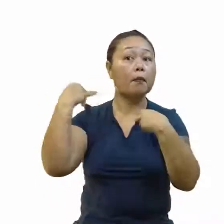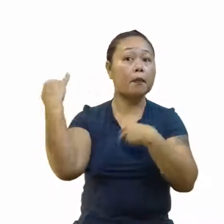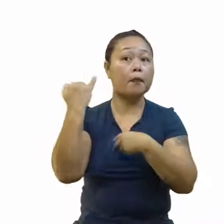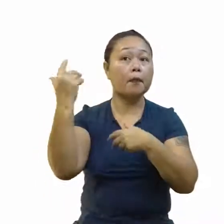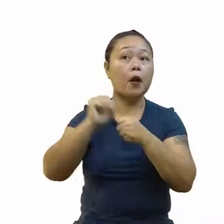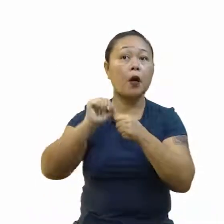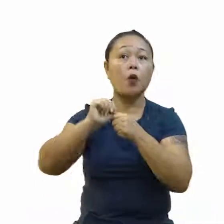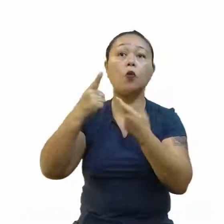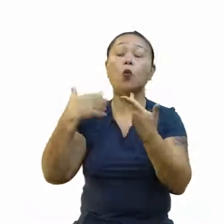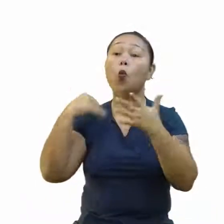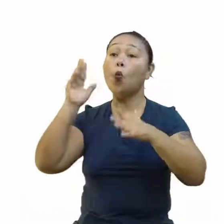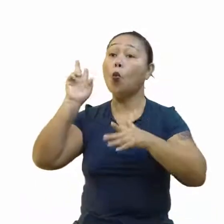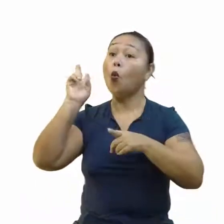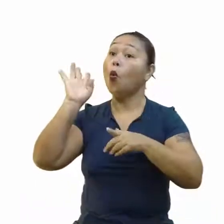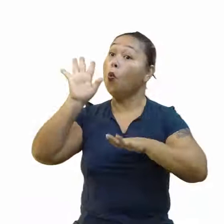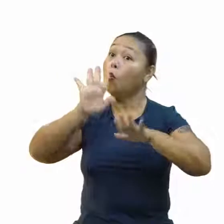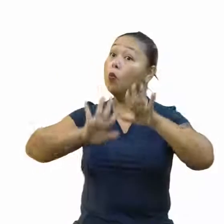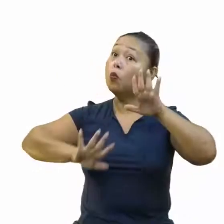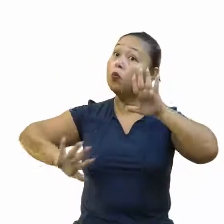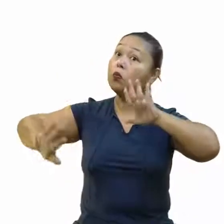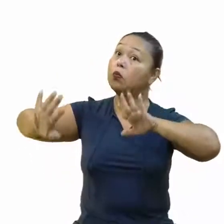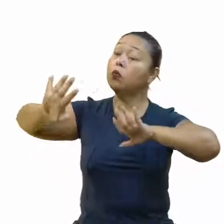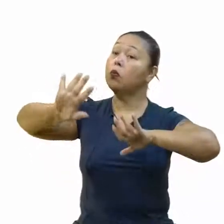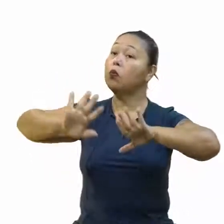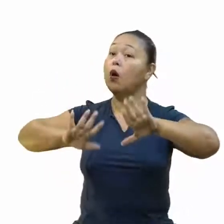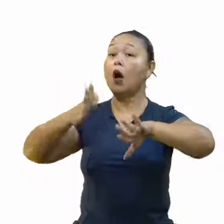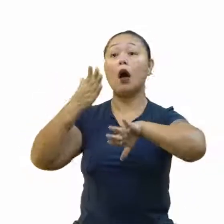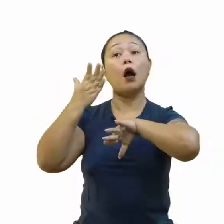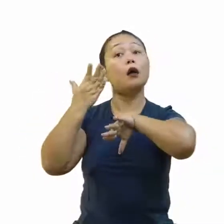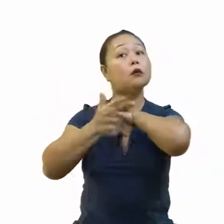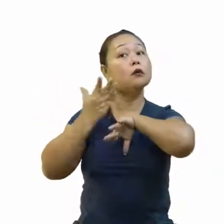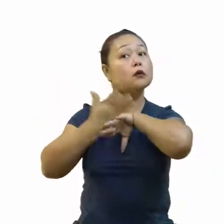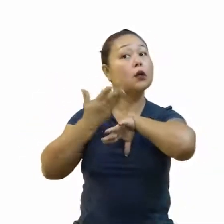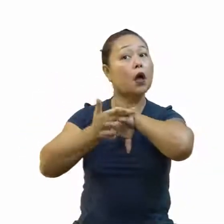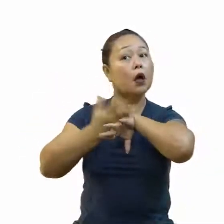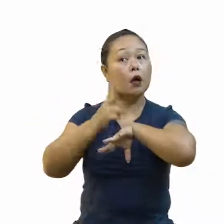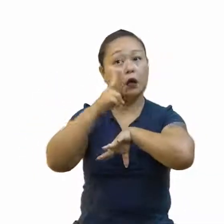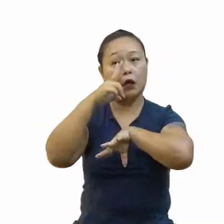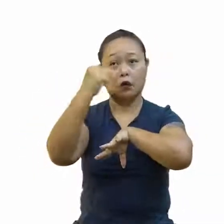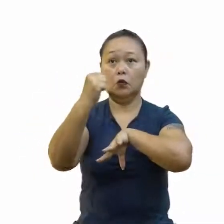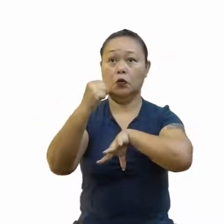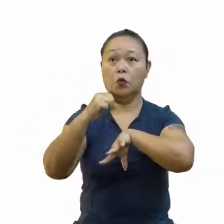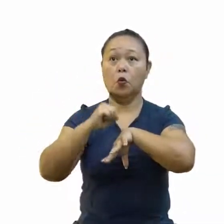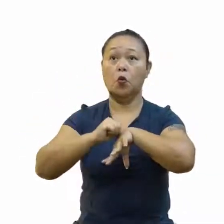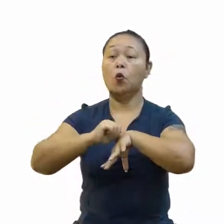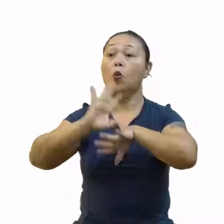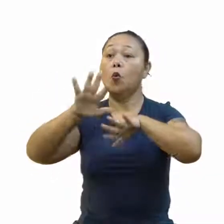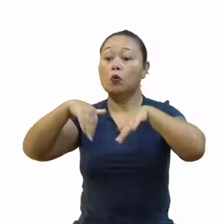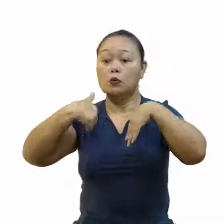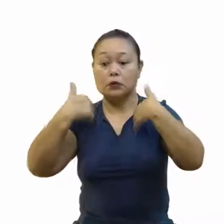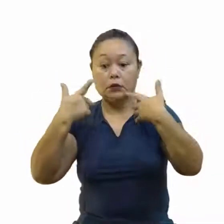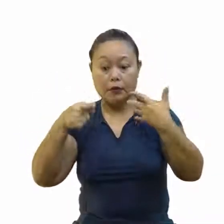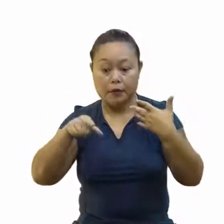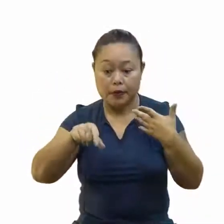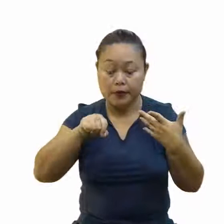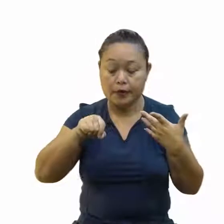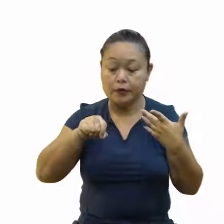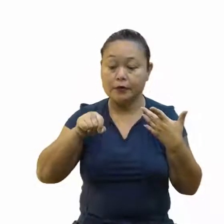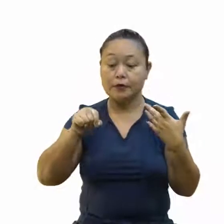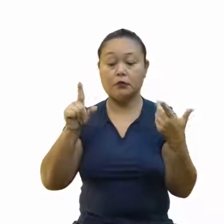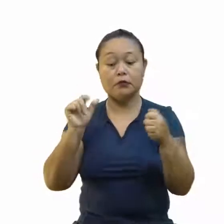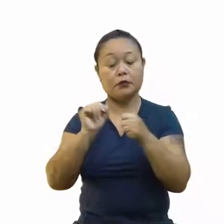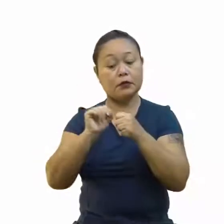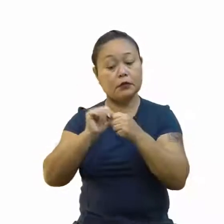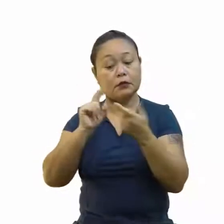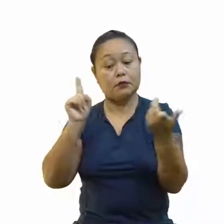com o exercício de força. Por quê? Porque se você pega uma carga inadequada, você pode gerar